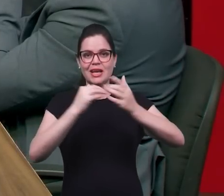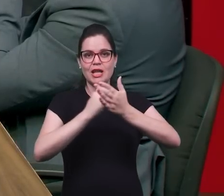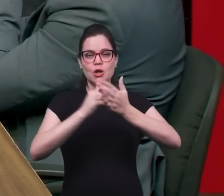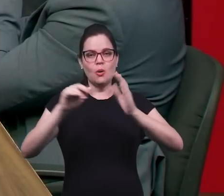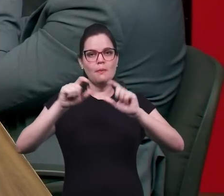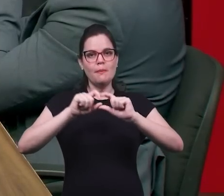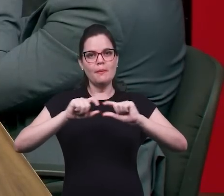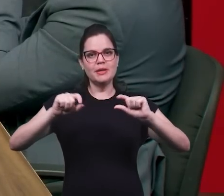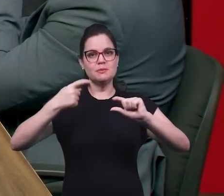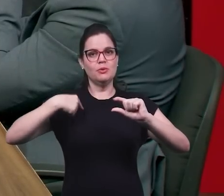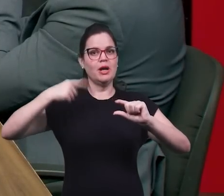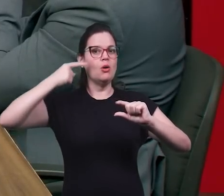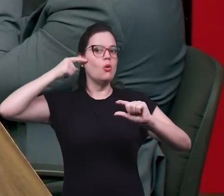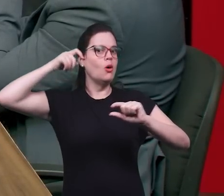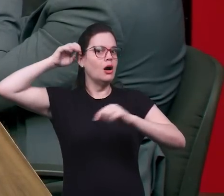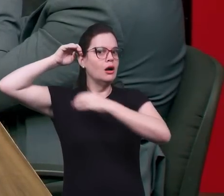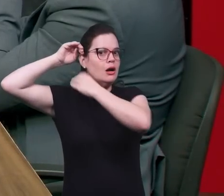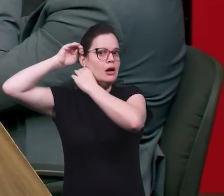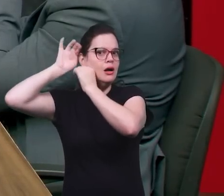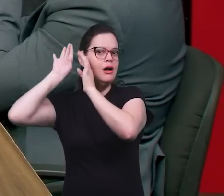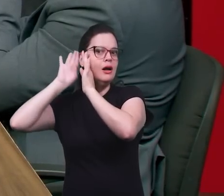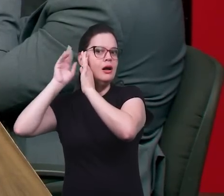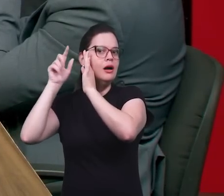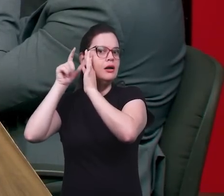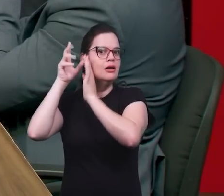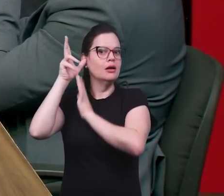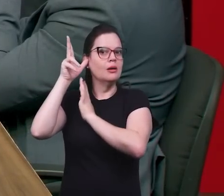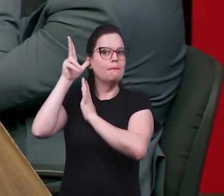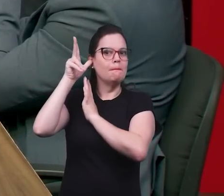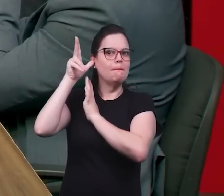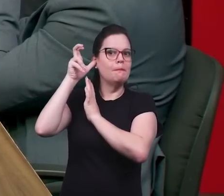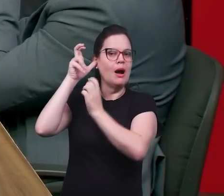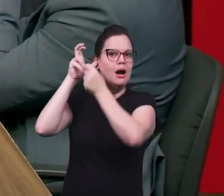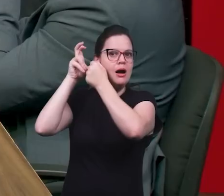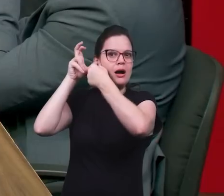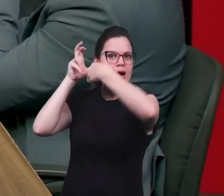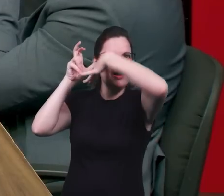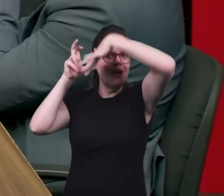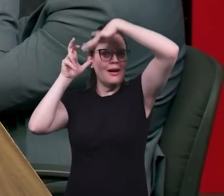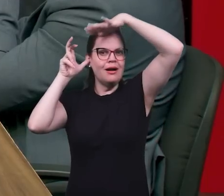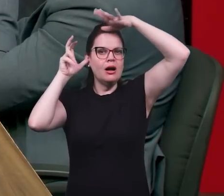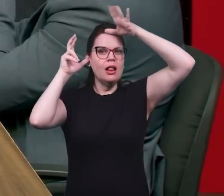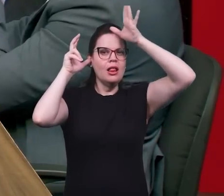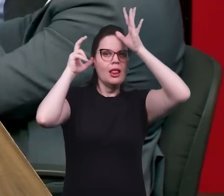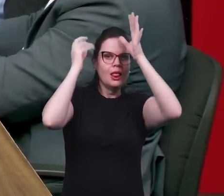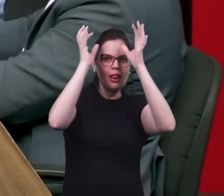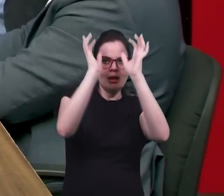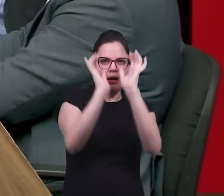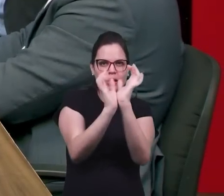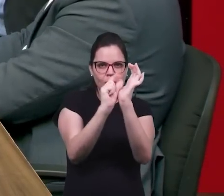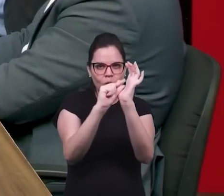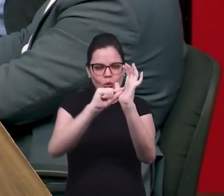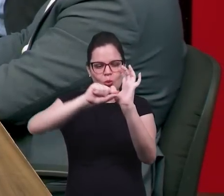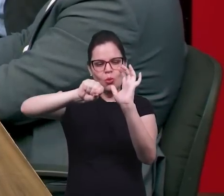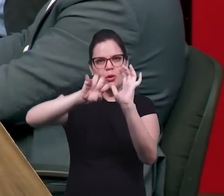processar a música, quando ele começa a processar o som que vem da música, ele